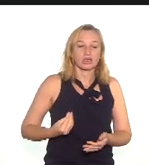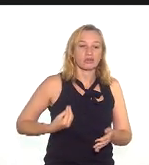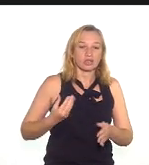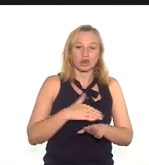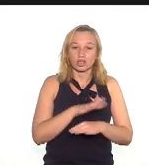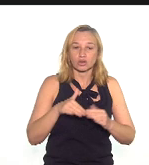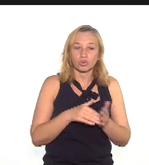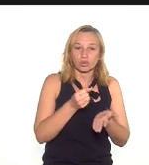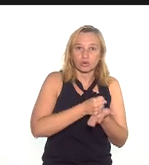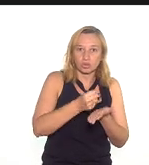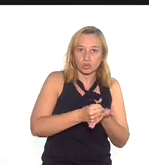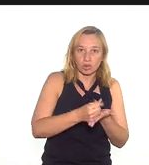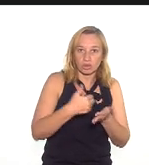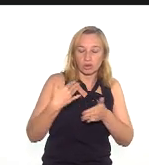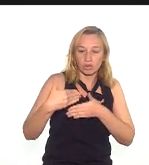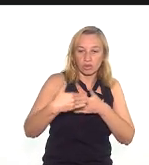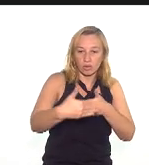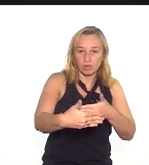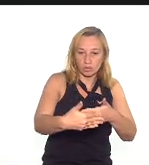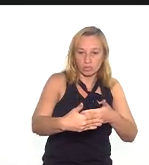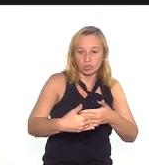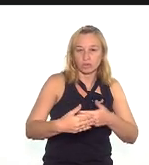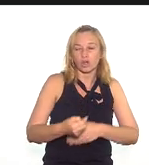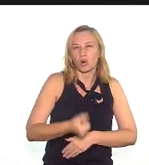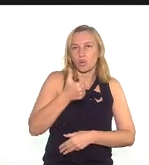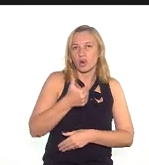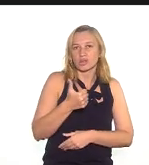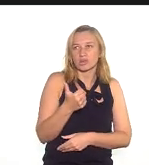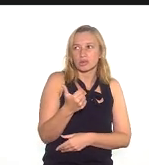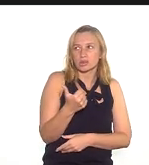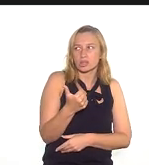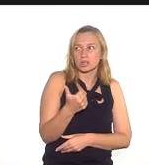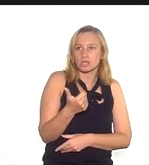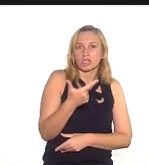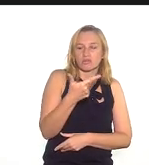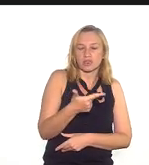os contratos ao longo desses quase